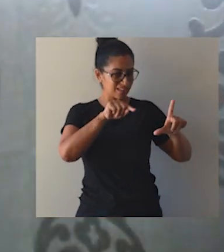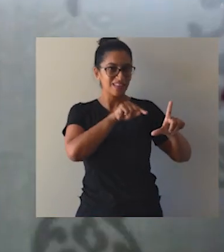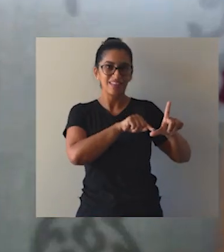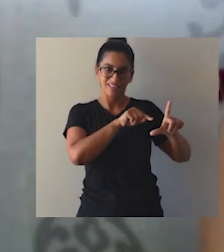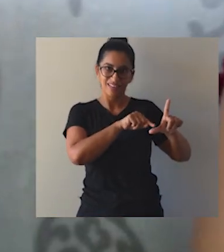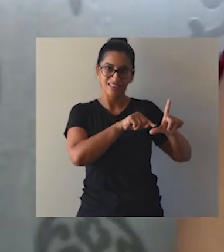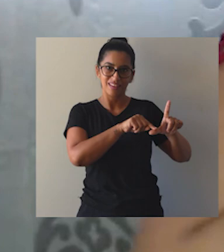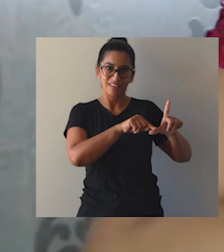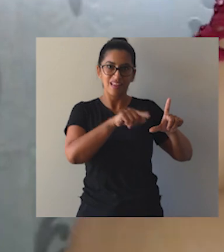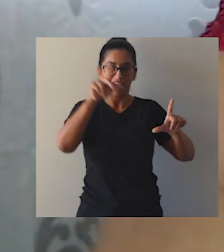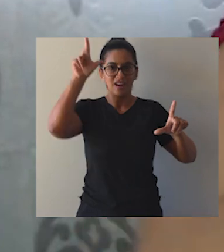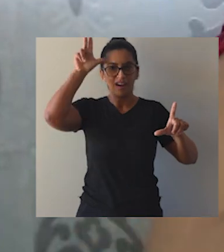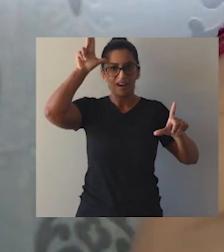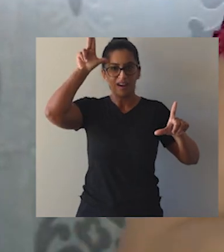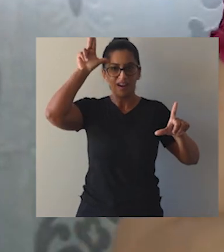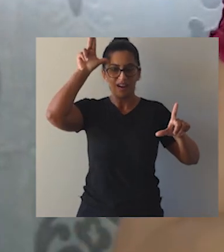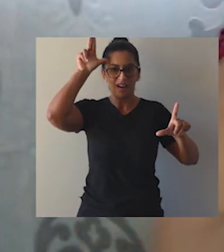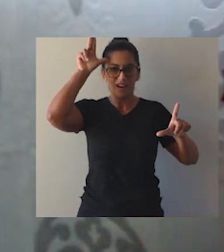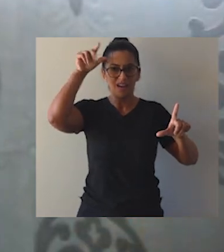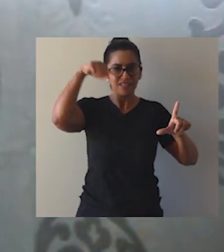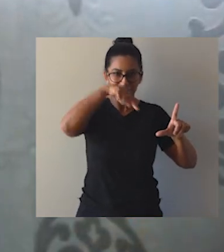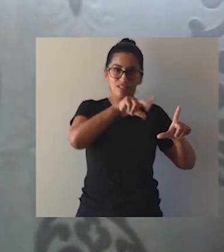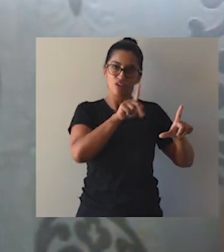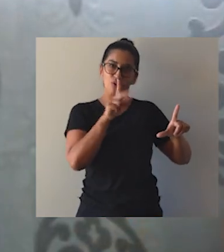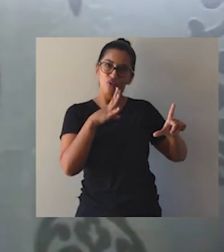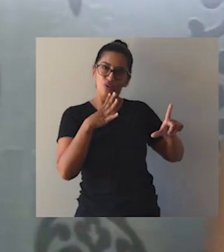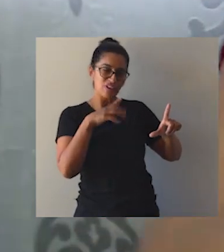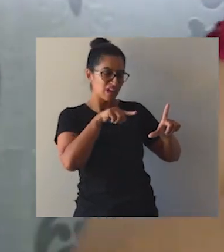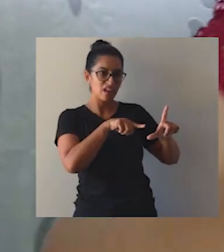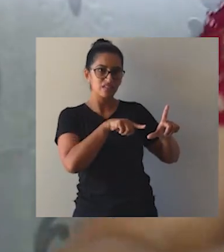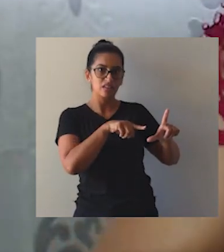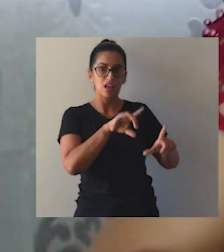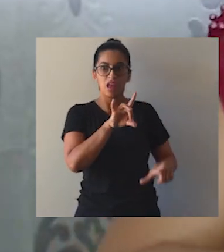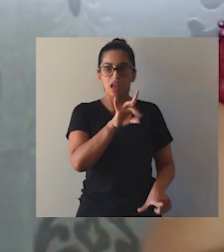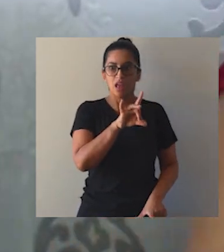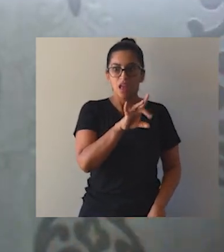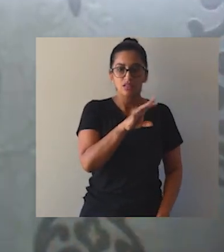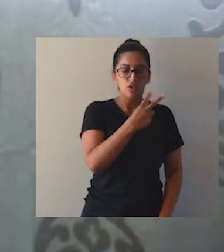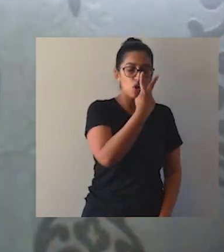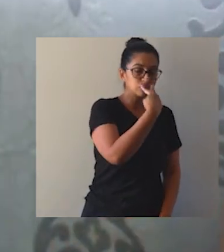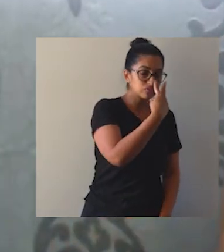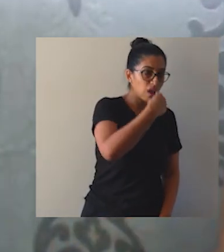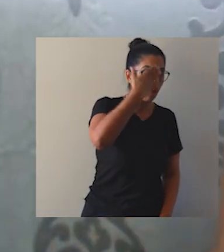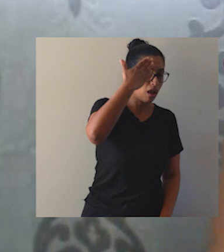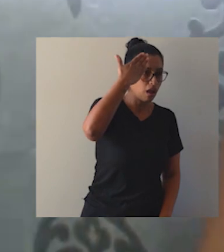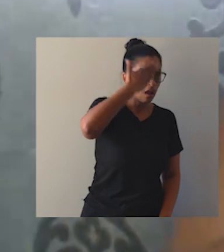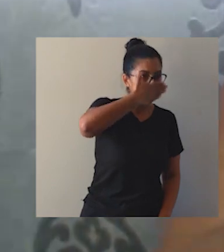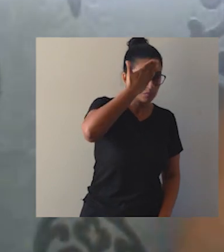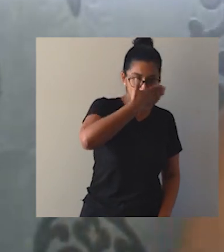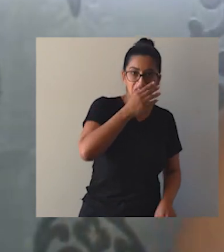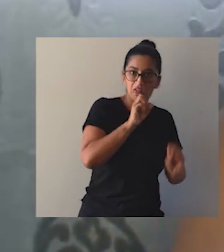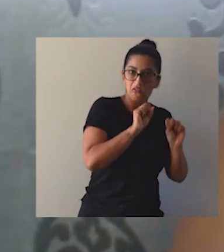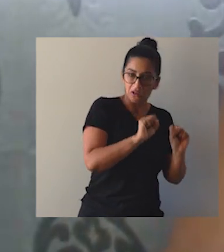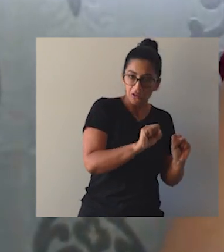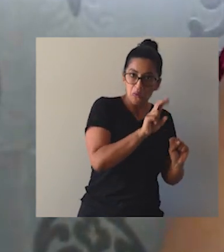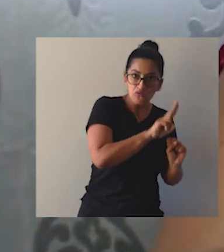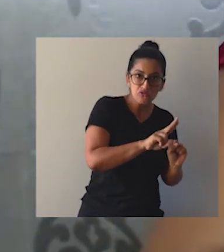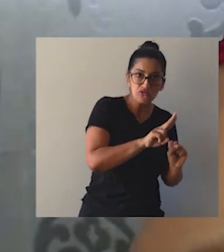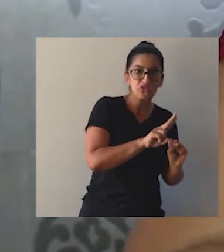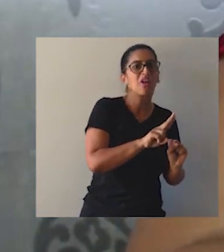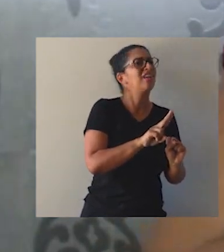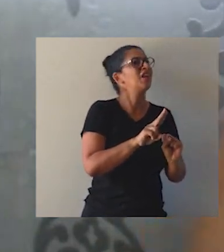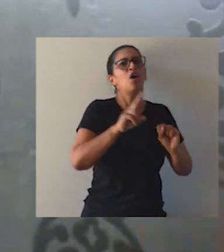todo adaptado. É só o cego, é só o baixa visão que utiliza? Não, todos os alunos podem utilizar, né? Então, a adequação serve para